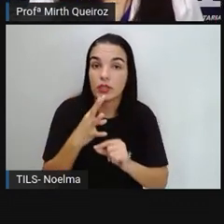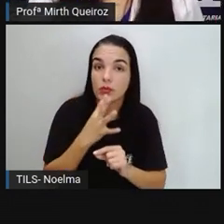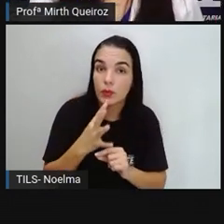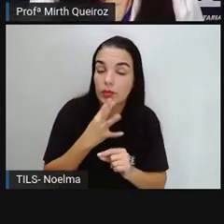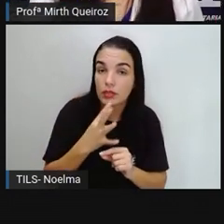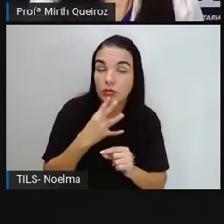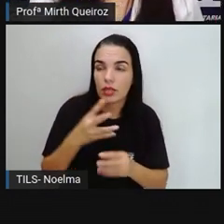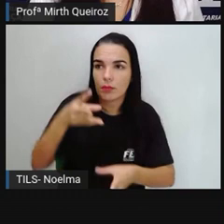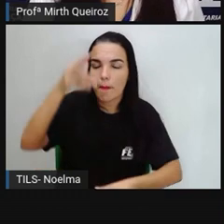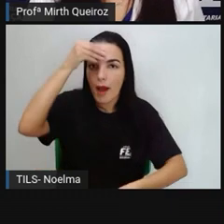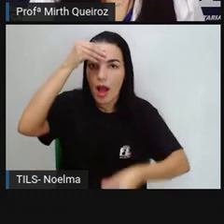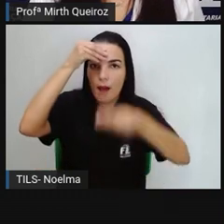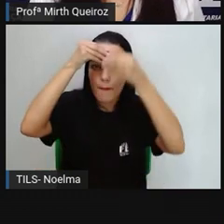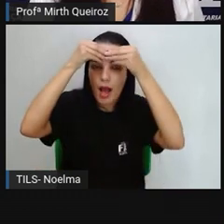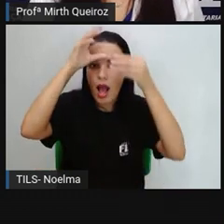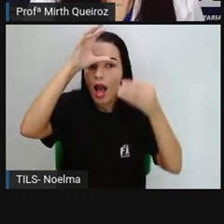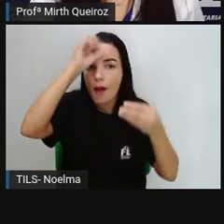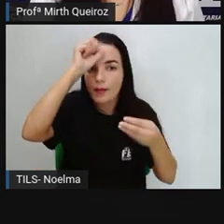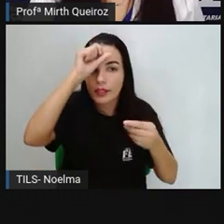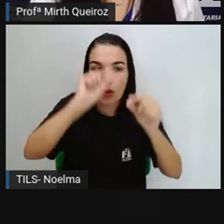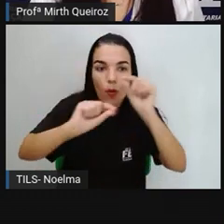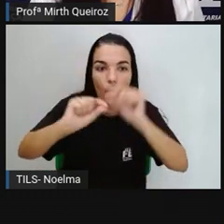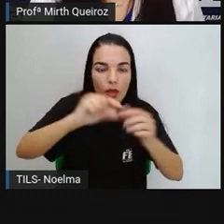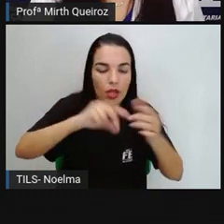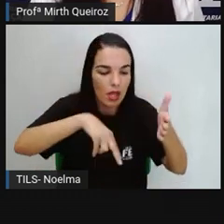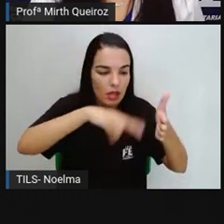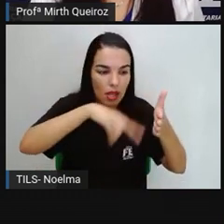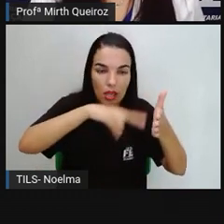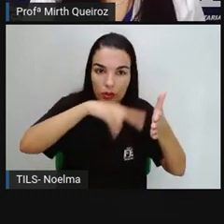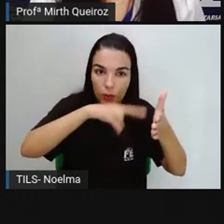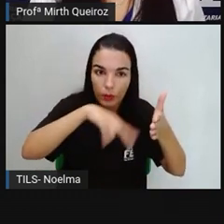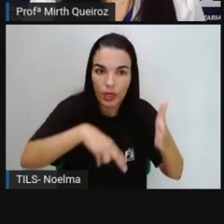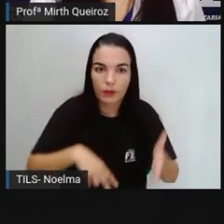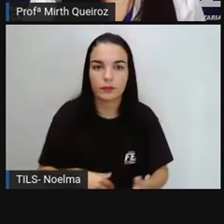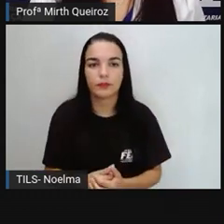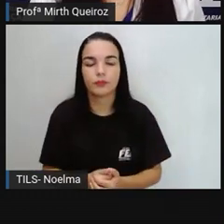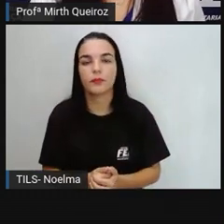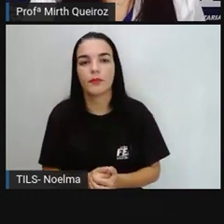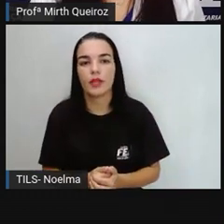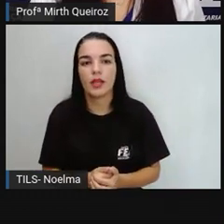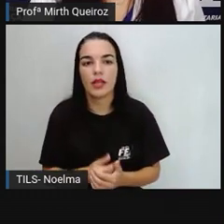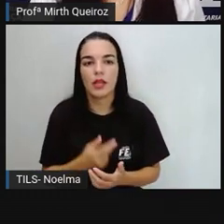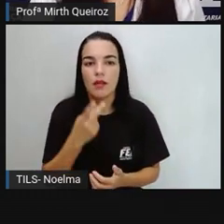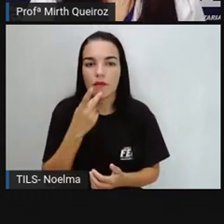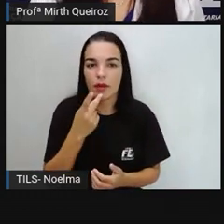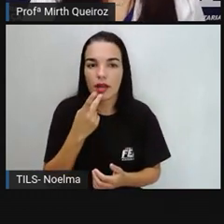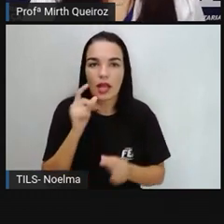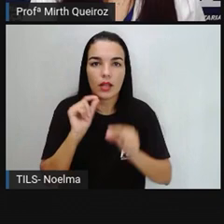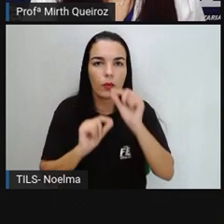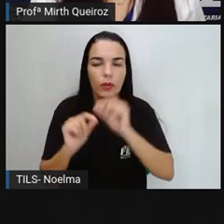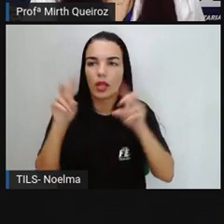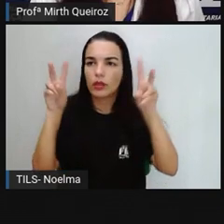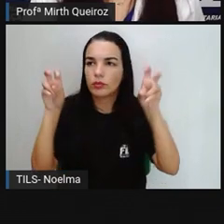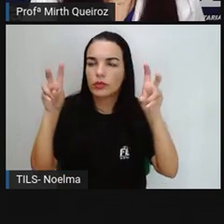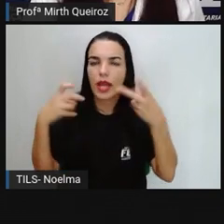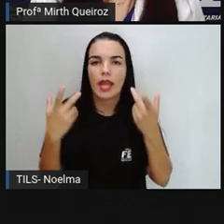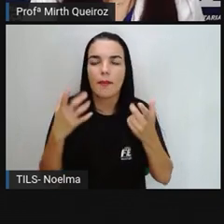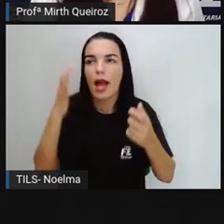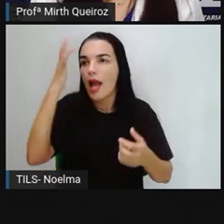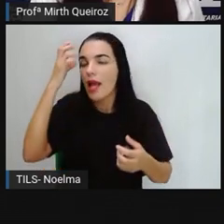vocês adquiriram aí a partir da leitura desse texto, falando sobre o tema e as